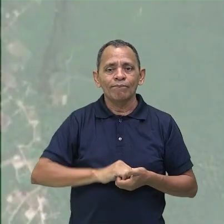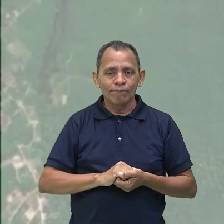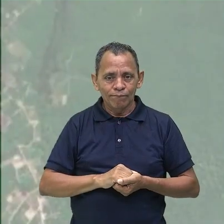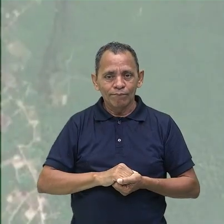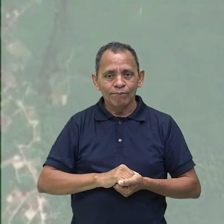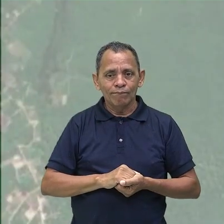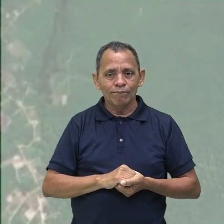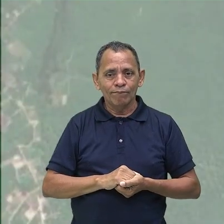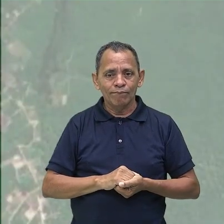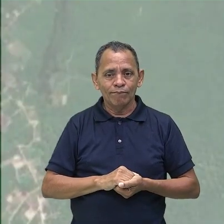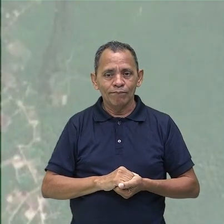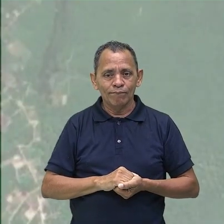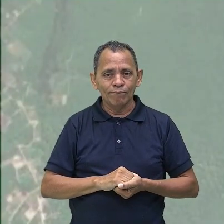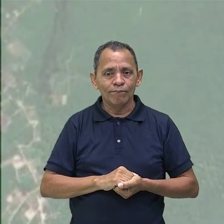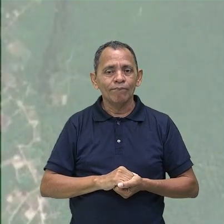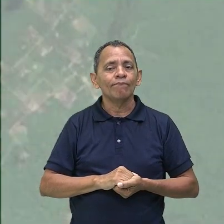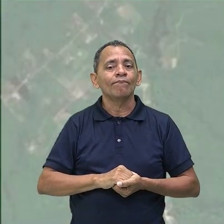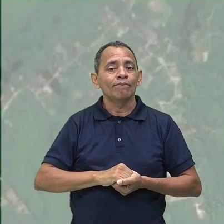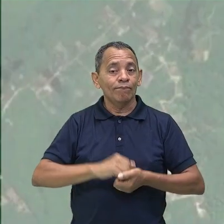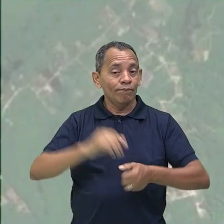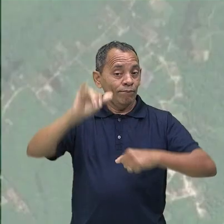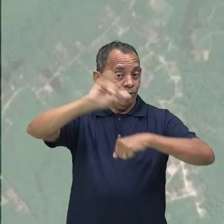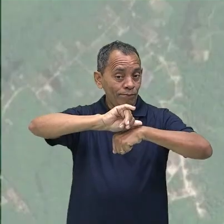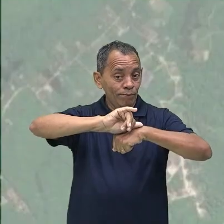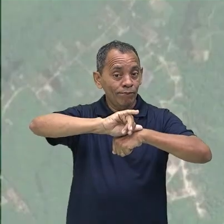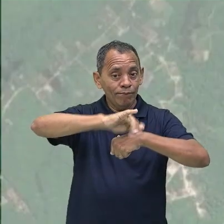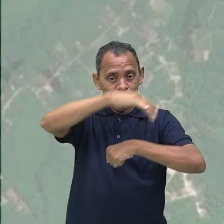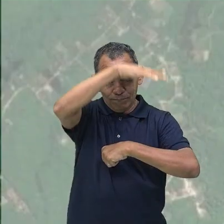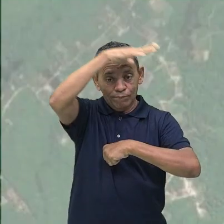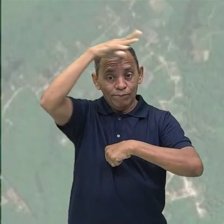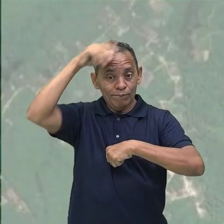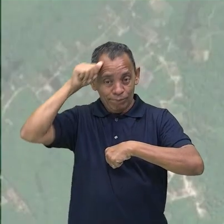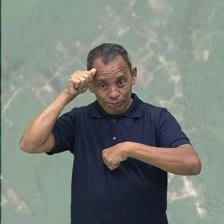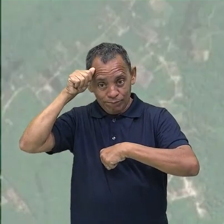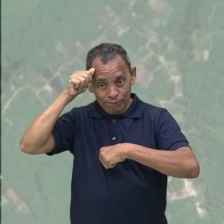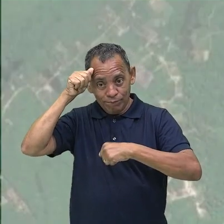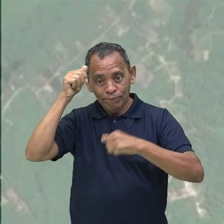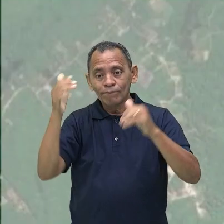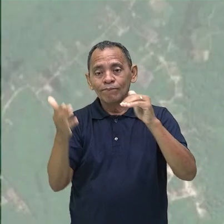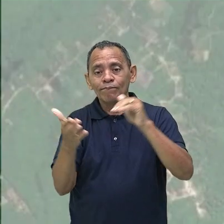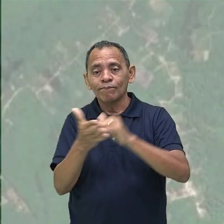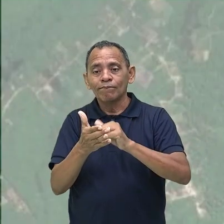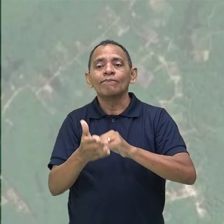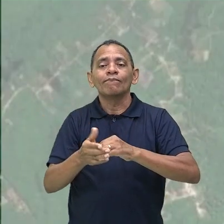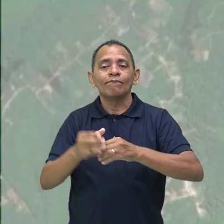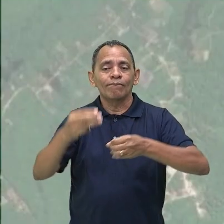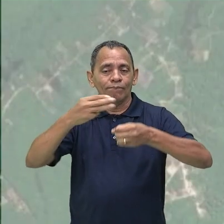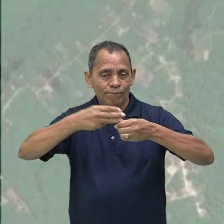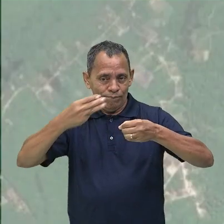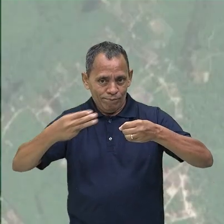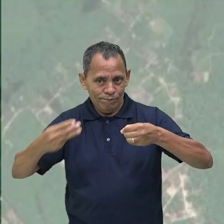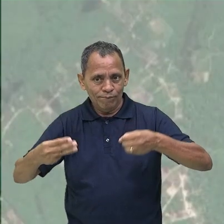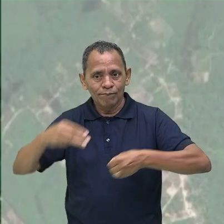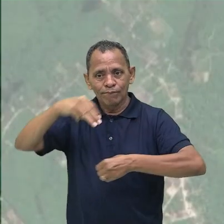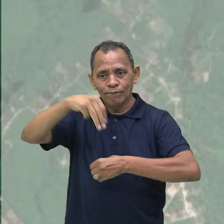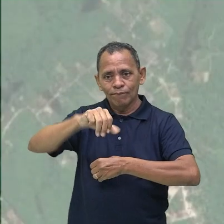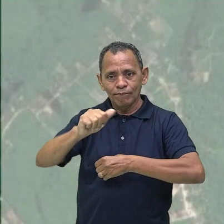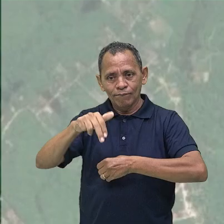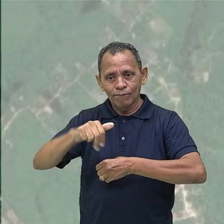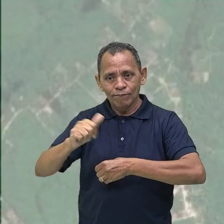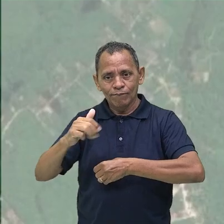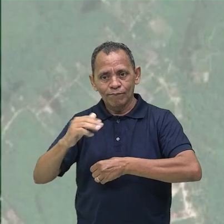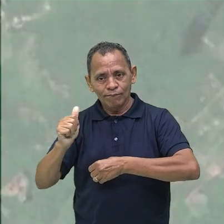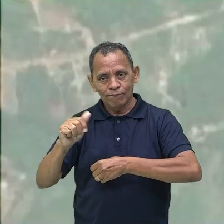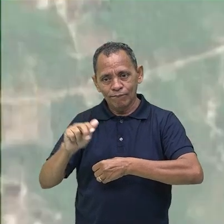parte da capital Manaus até Manacapuru. E a gente pode observar, gente, que vai